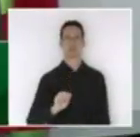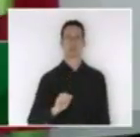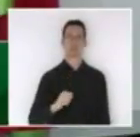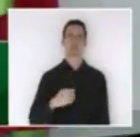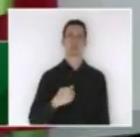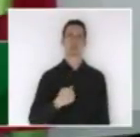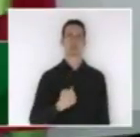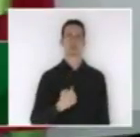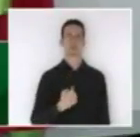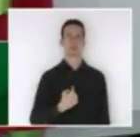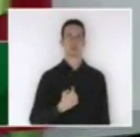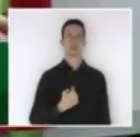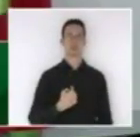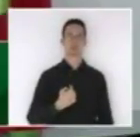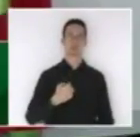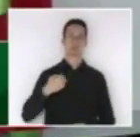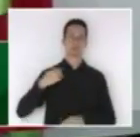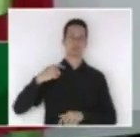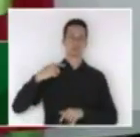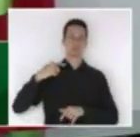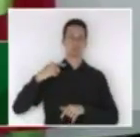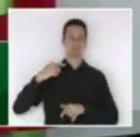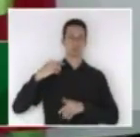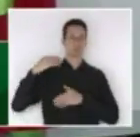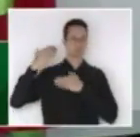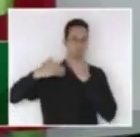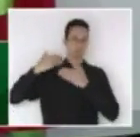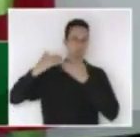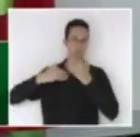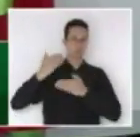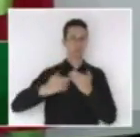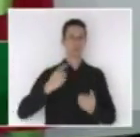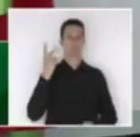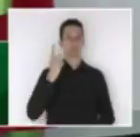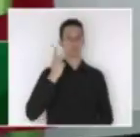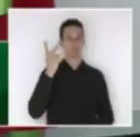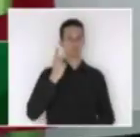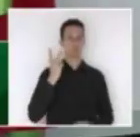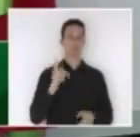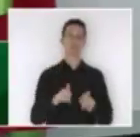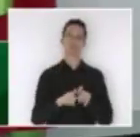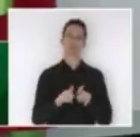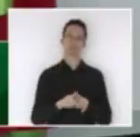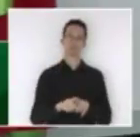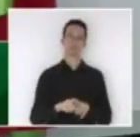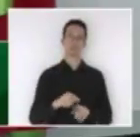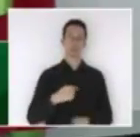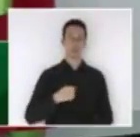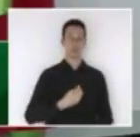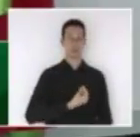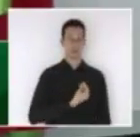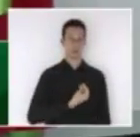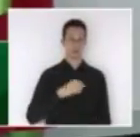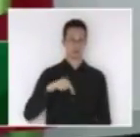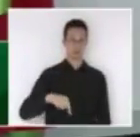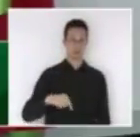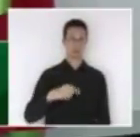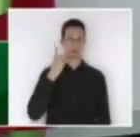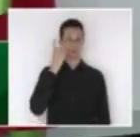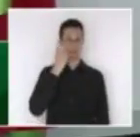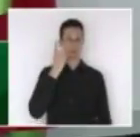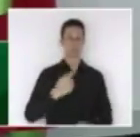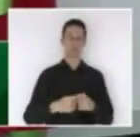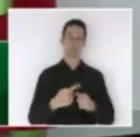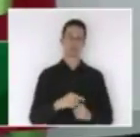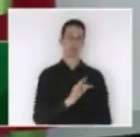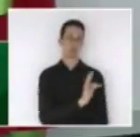nessa tribuna, devo também ao movimento dos técnicos agrícolas por me ajudarem nas eleições e por ter